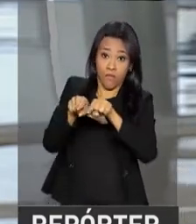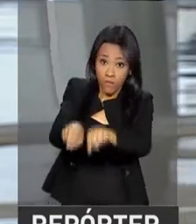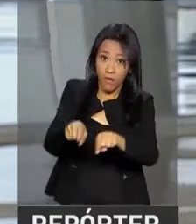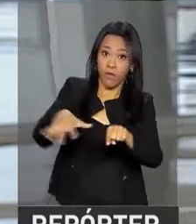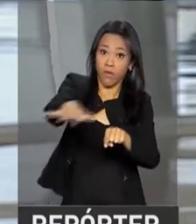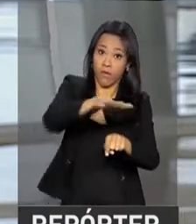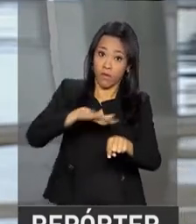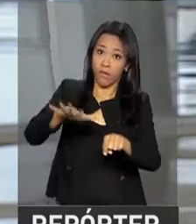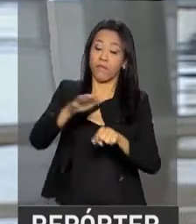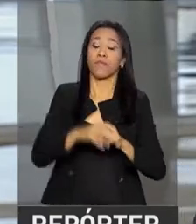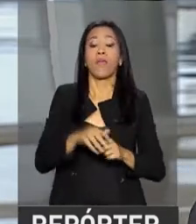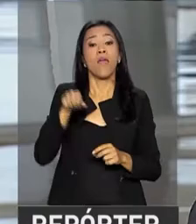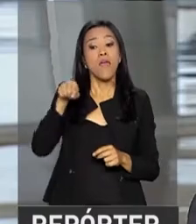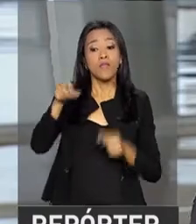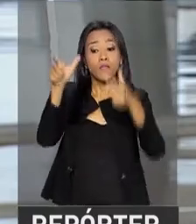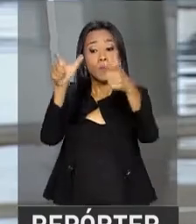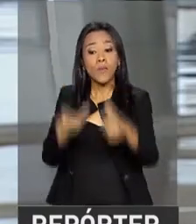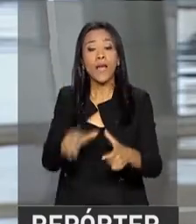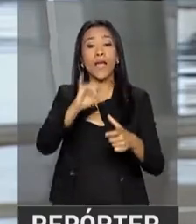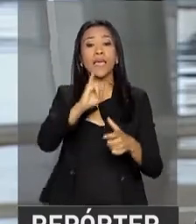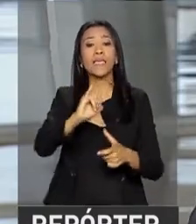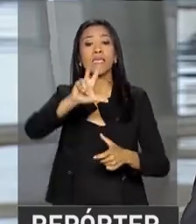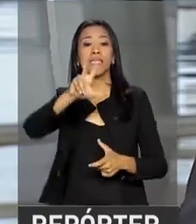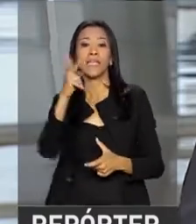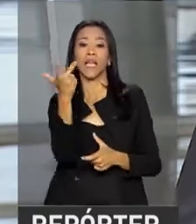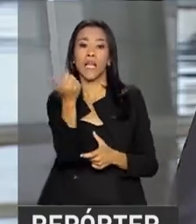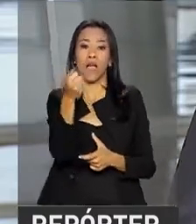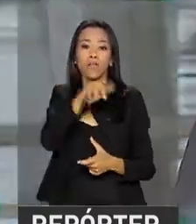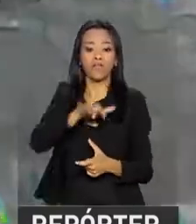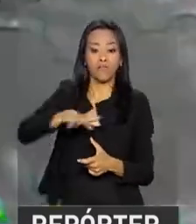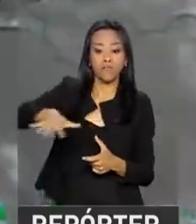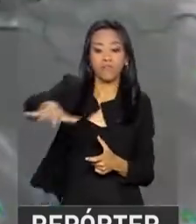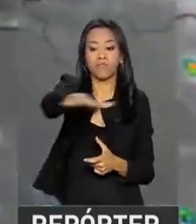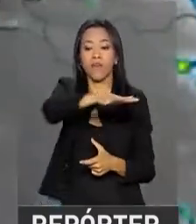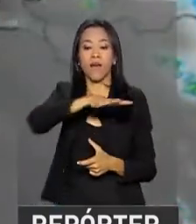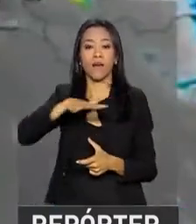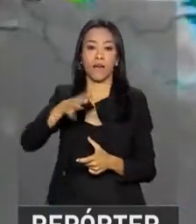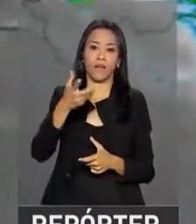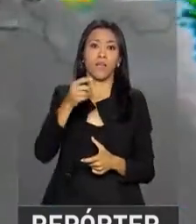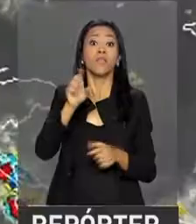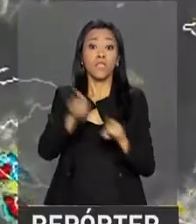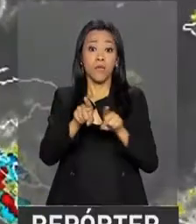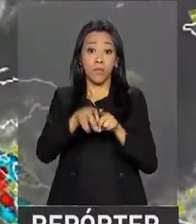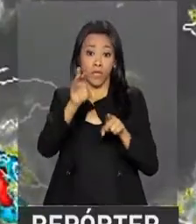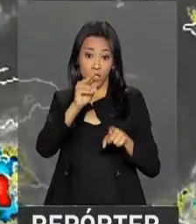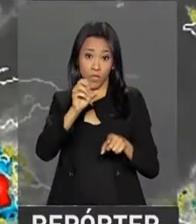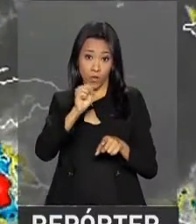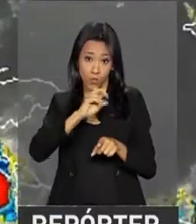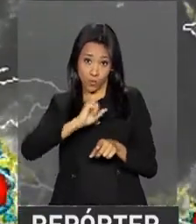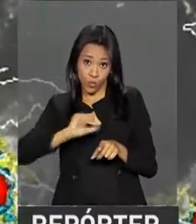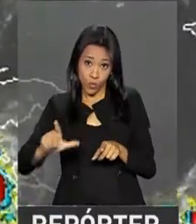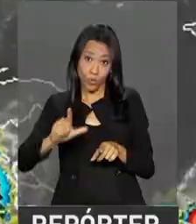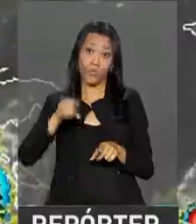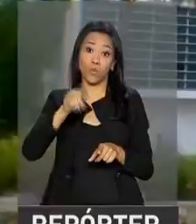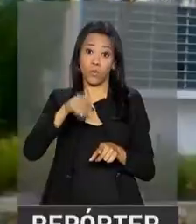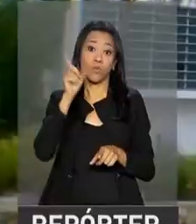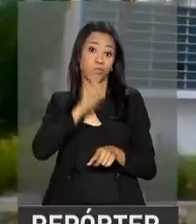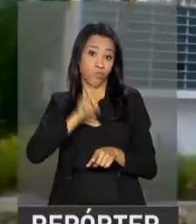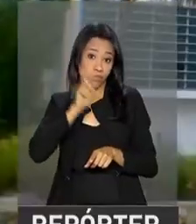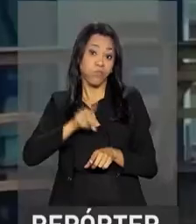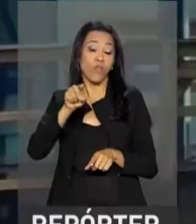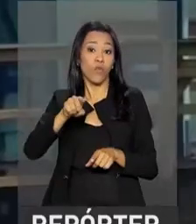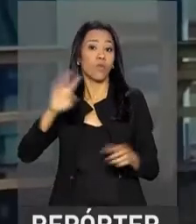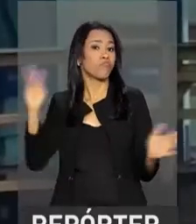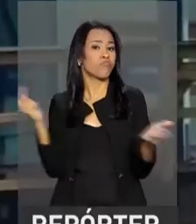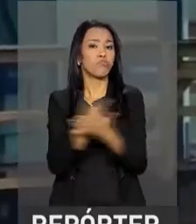região. Essa ilha de San Martín e outras ilhas e países lá do Caribe, também o sul dos Estados Unidos, foram atingidos nos últimos